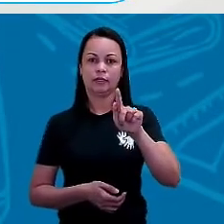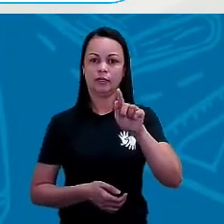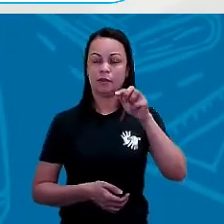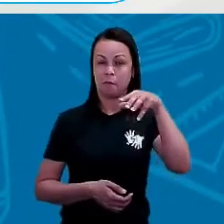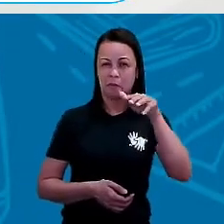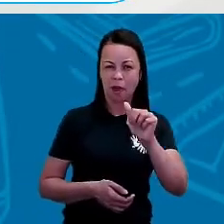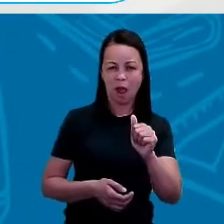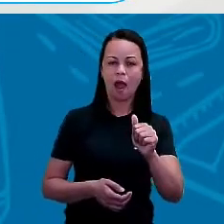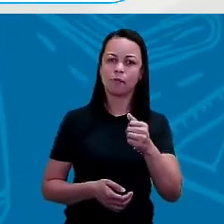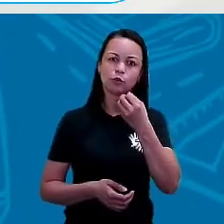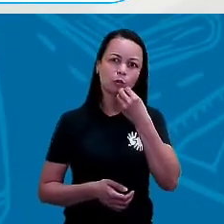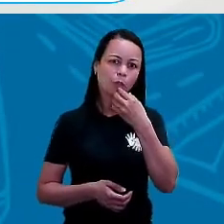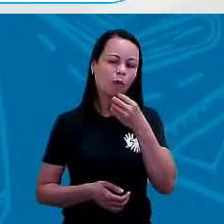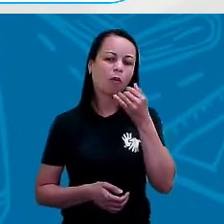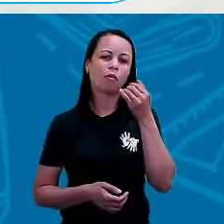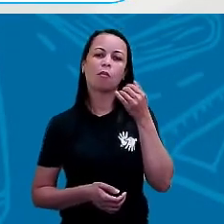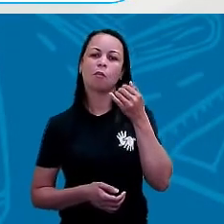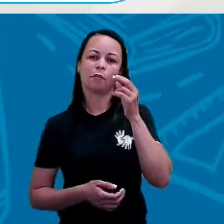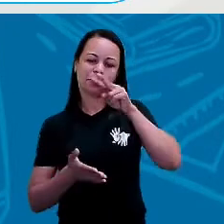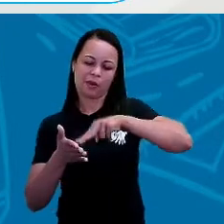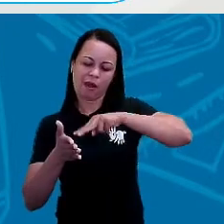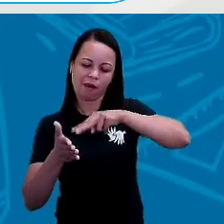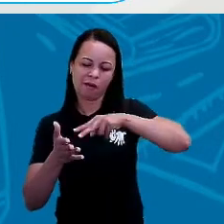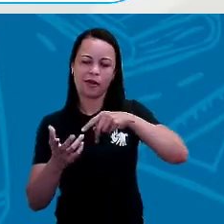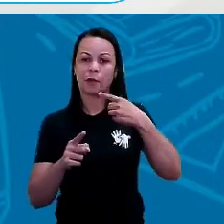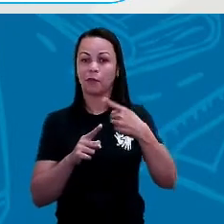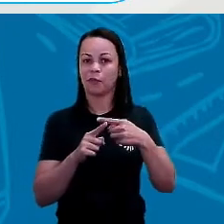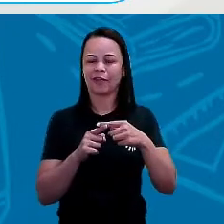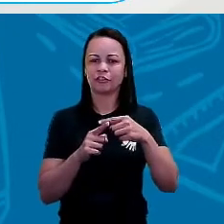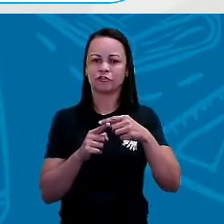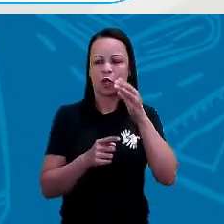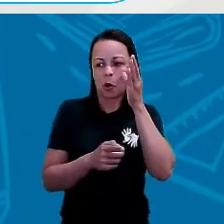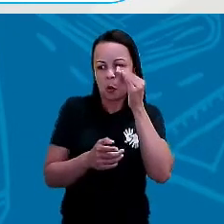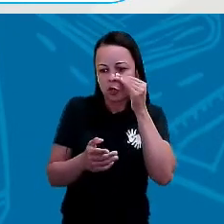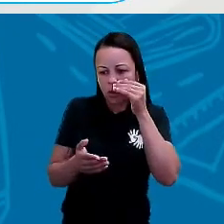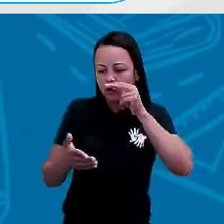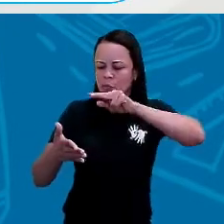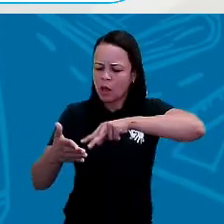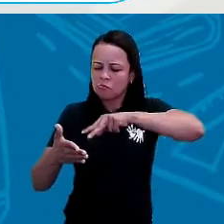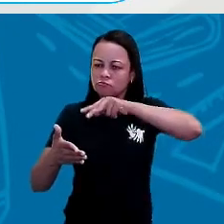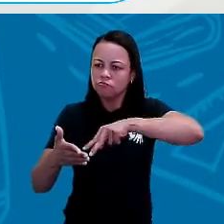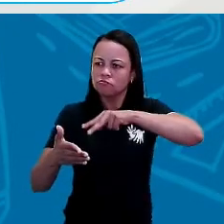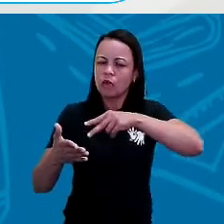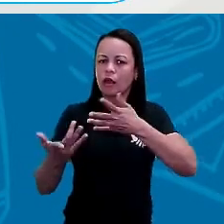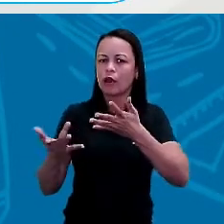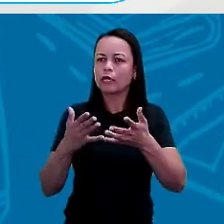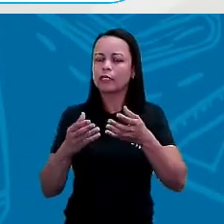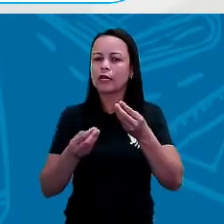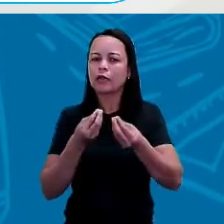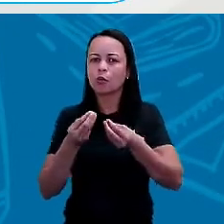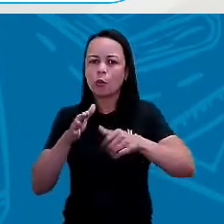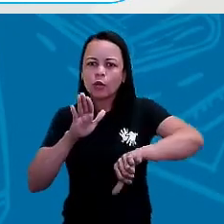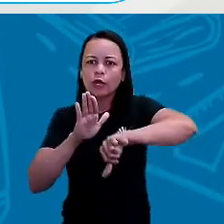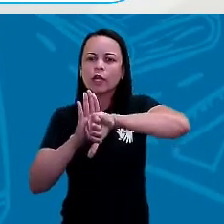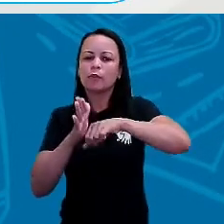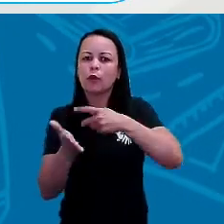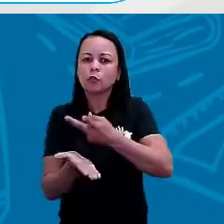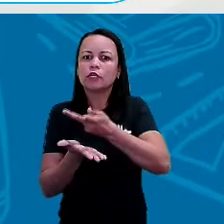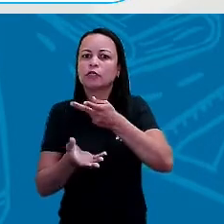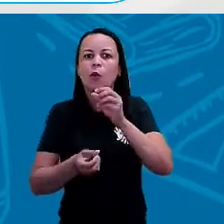fica curioso, né, para saber quem foi que cometeu ali aquele crime, a gente tenta adivinhar e no final a gente nunca